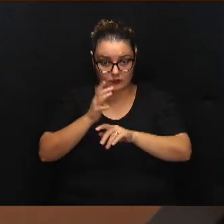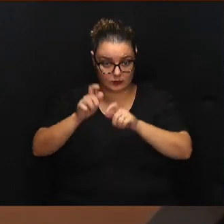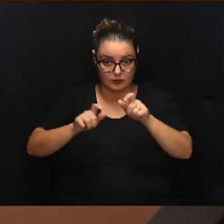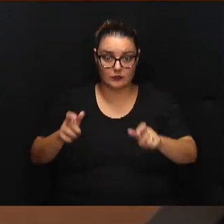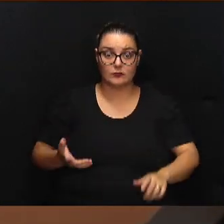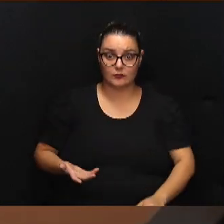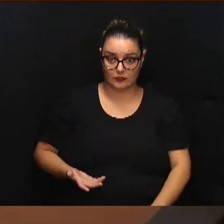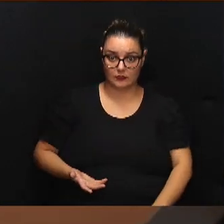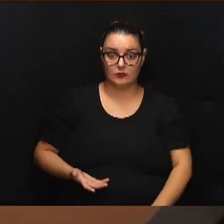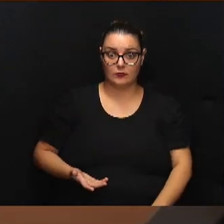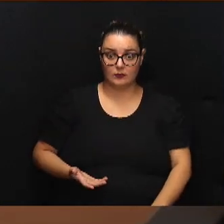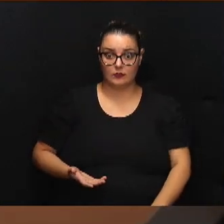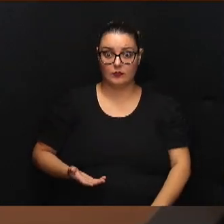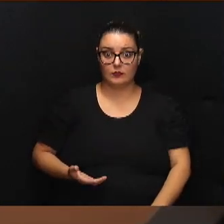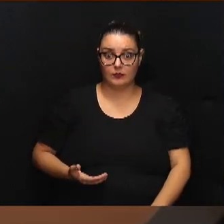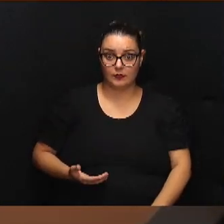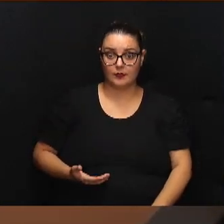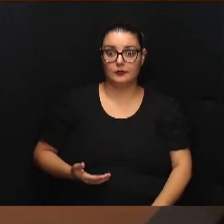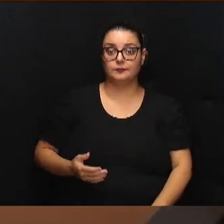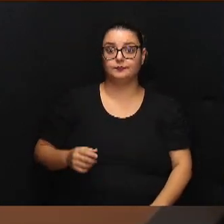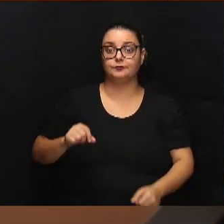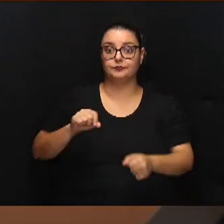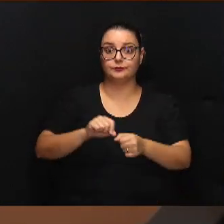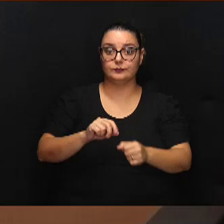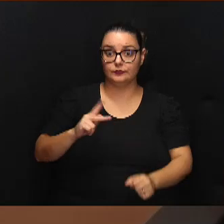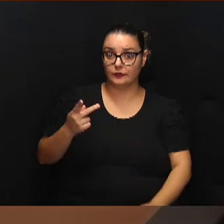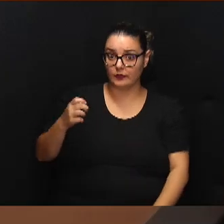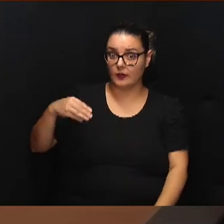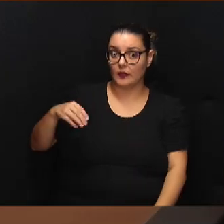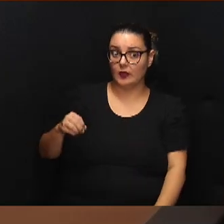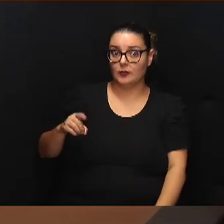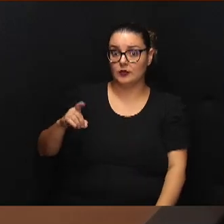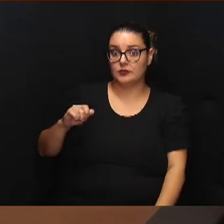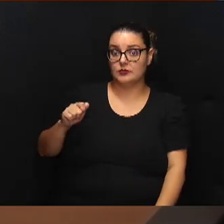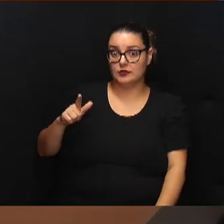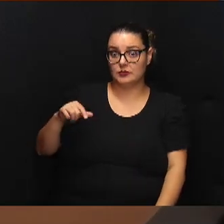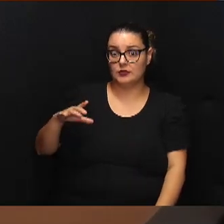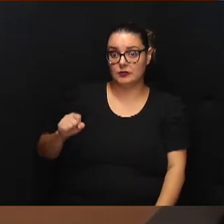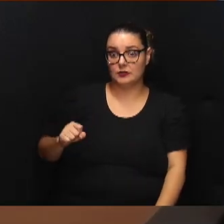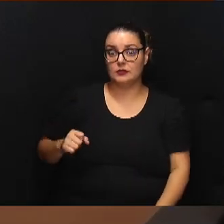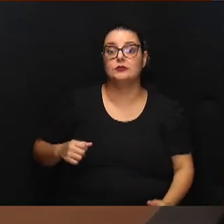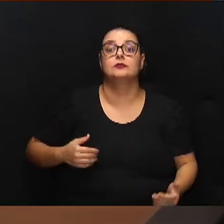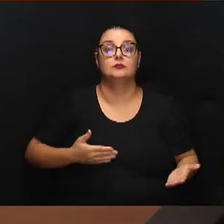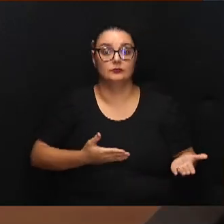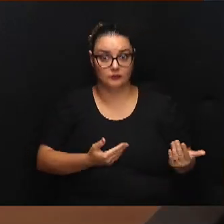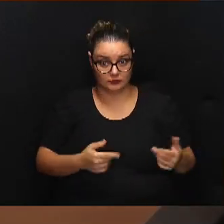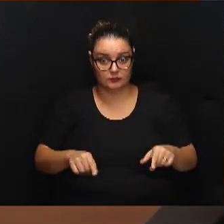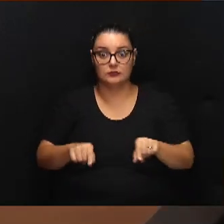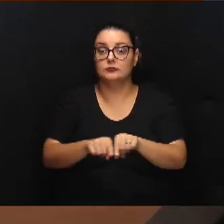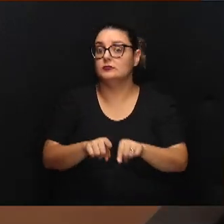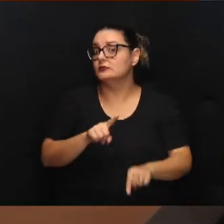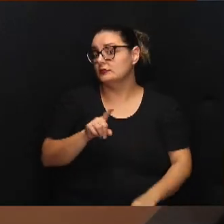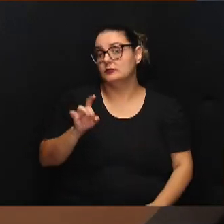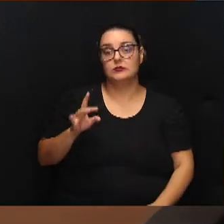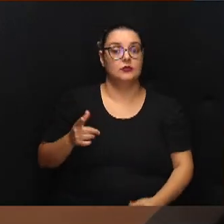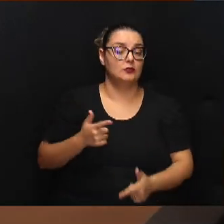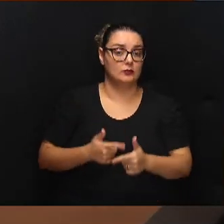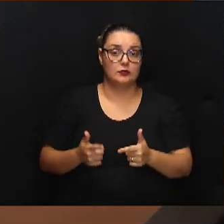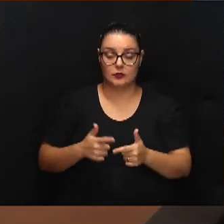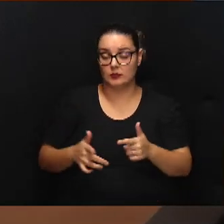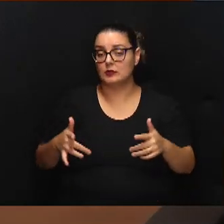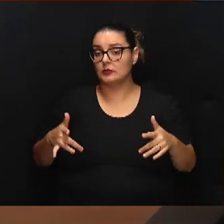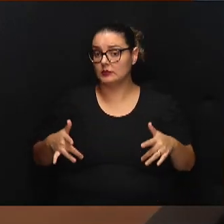acabam chegando ao ponto de fazer hemodiálise, super jovens, inclusive, não só com problemas renais, mas